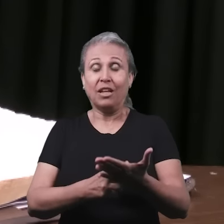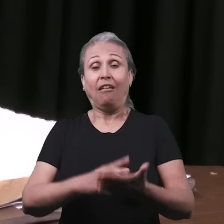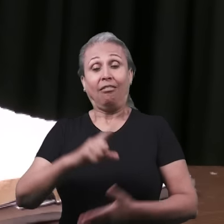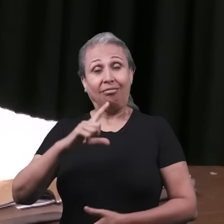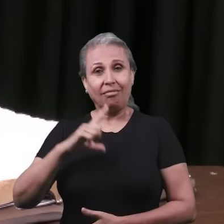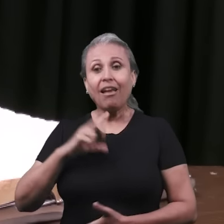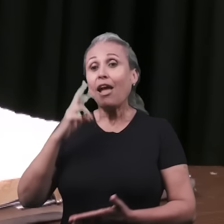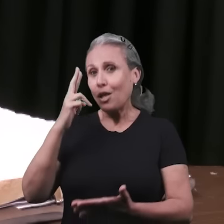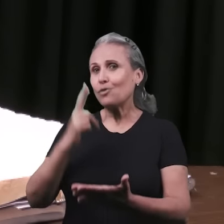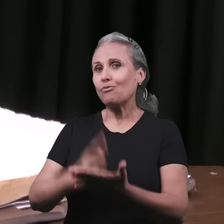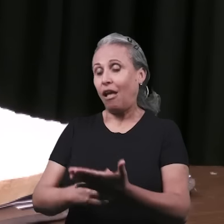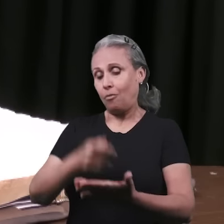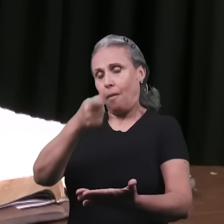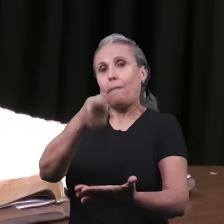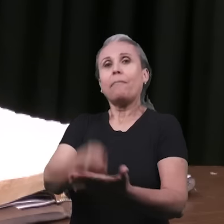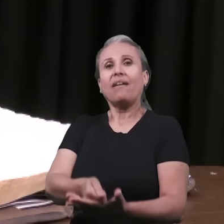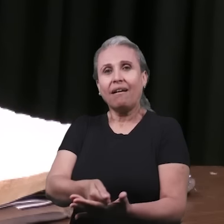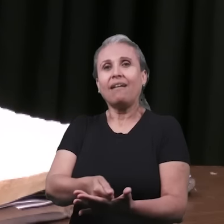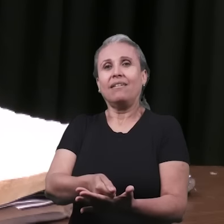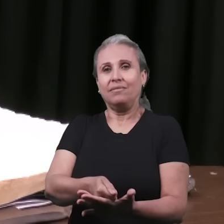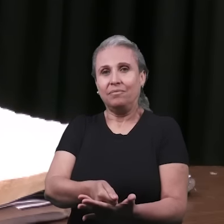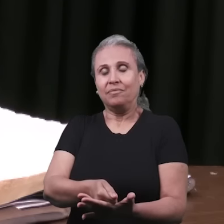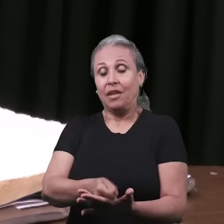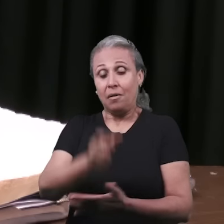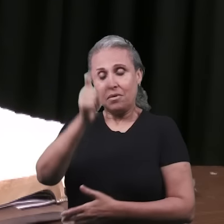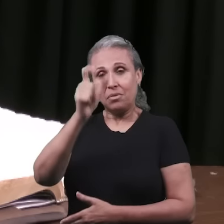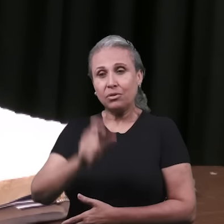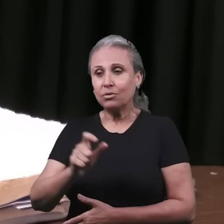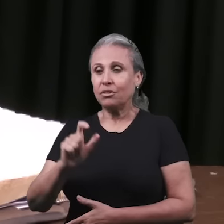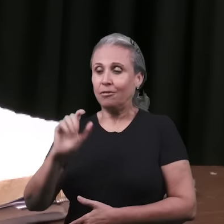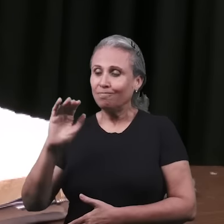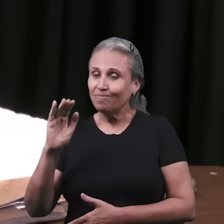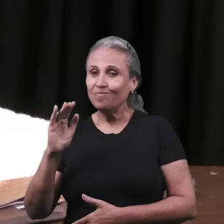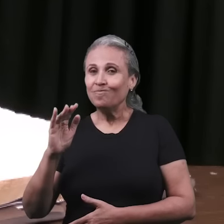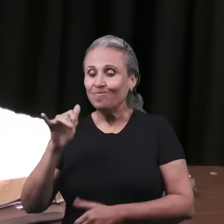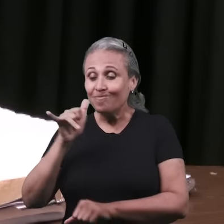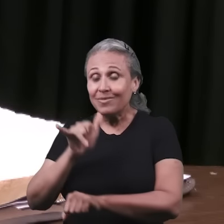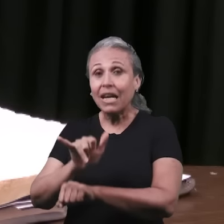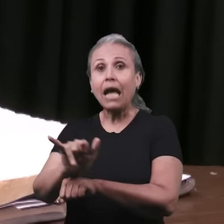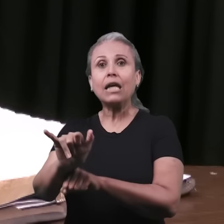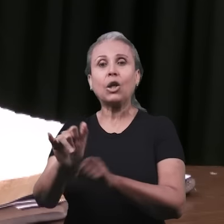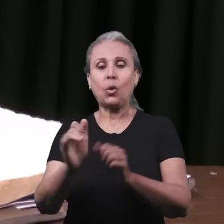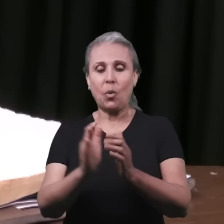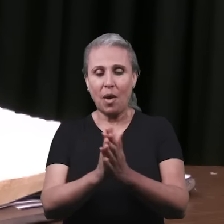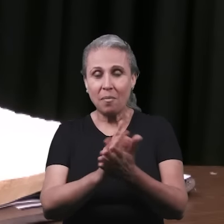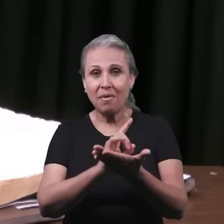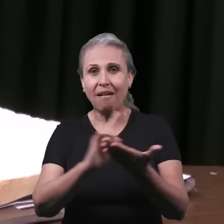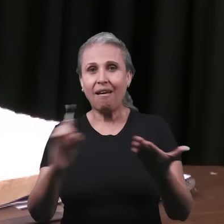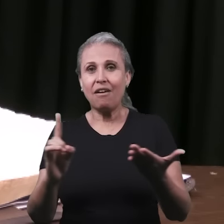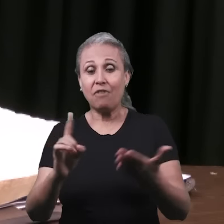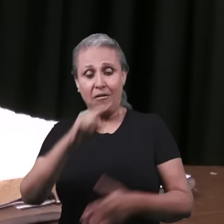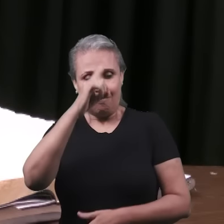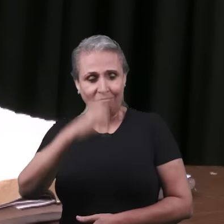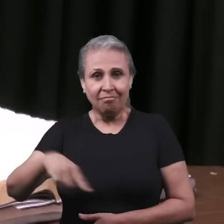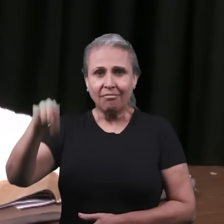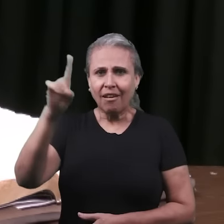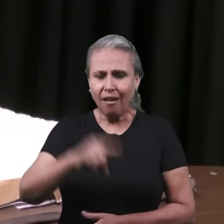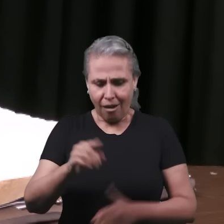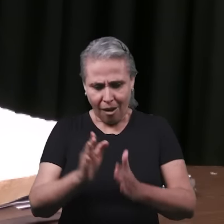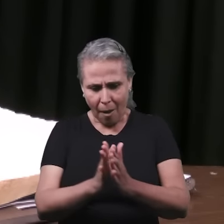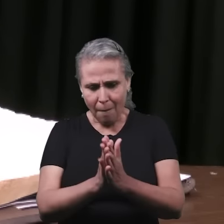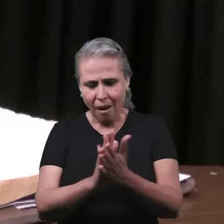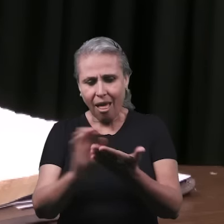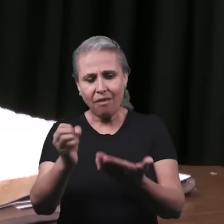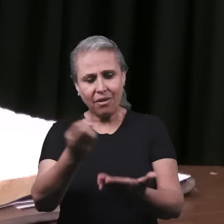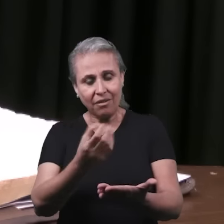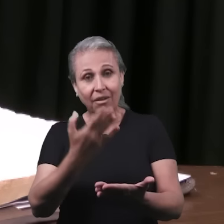pago para aqueles que estão traindo o Evangelho, negando o Evangelho, porque a Bíblia nos fala que o salário